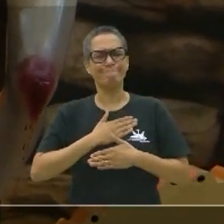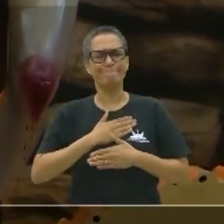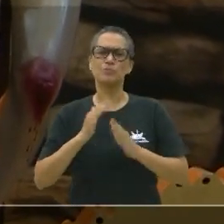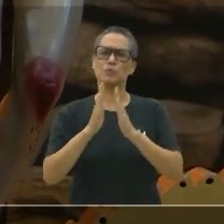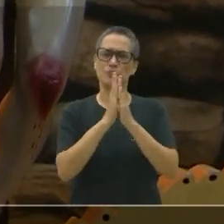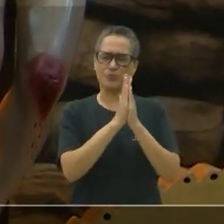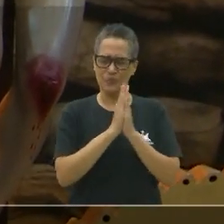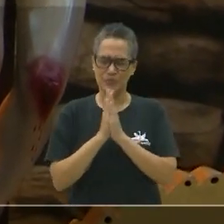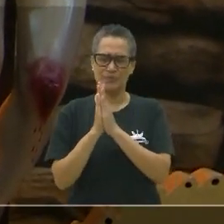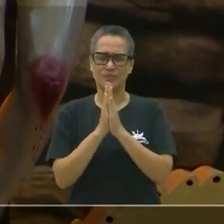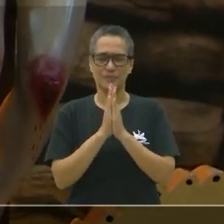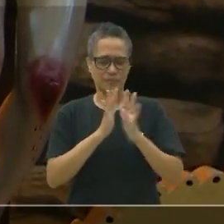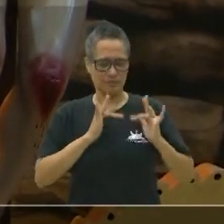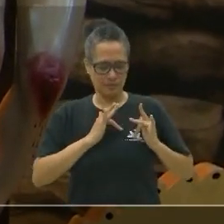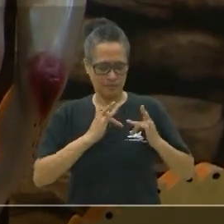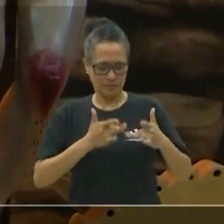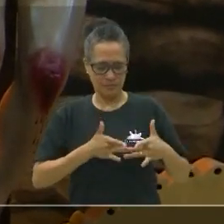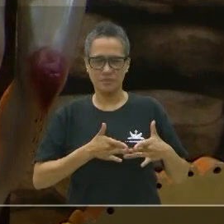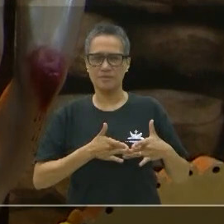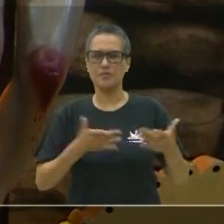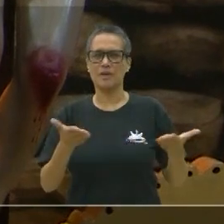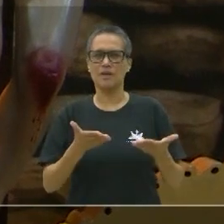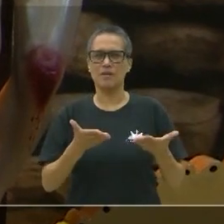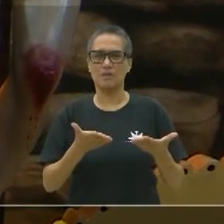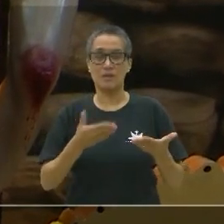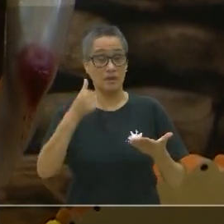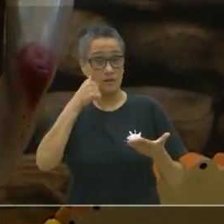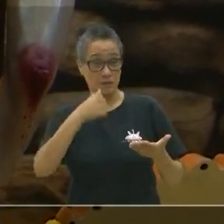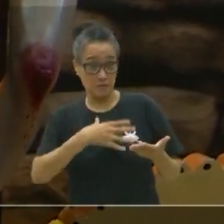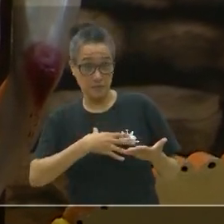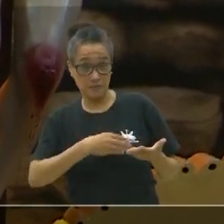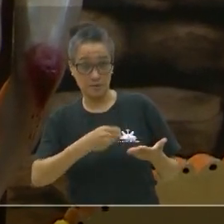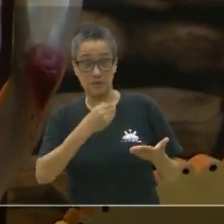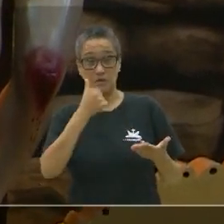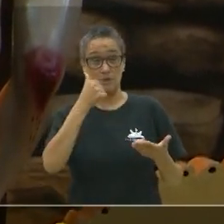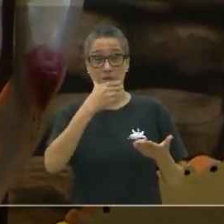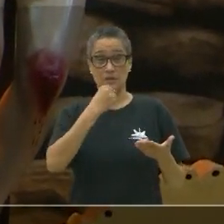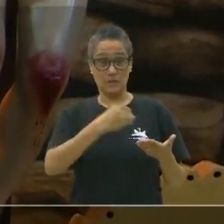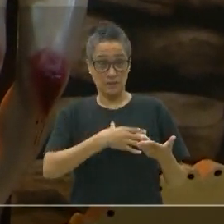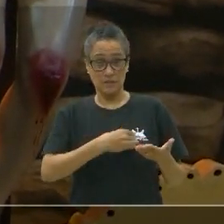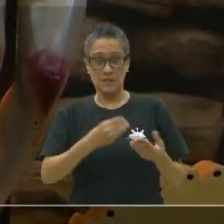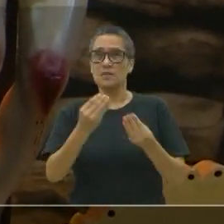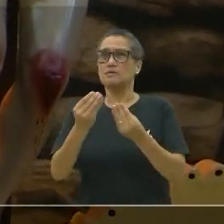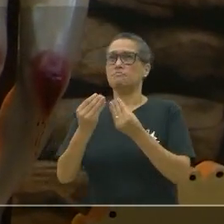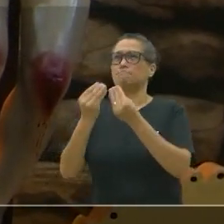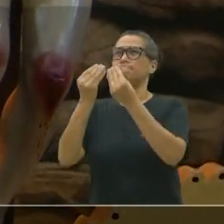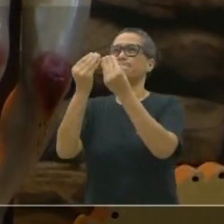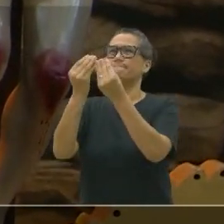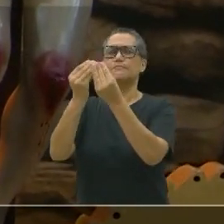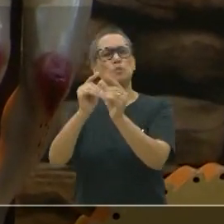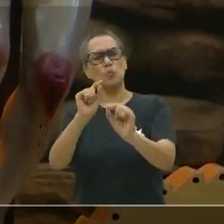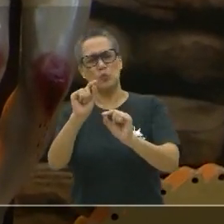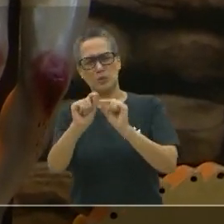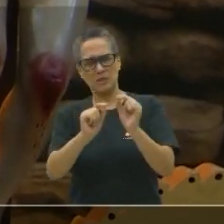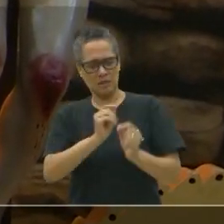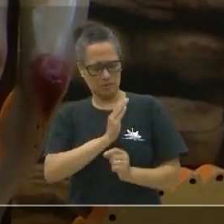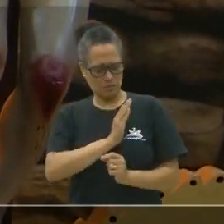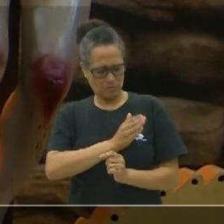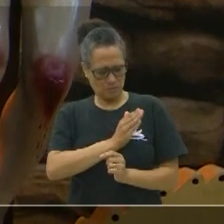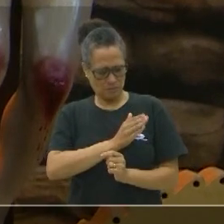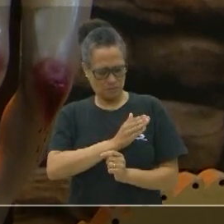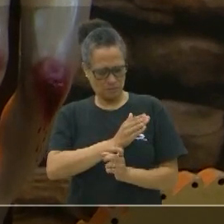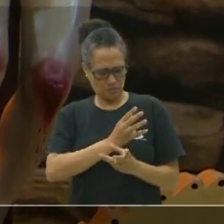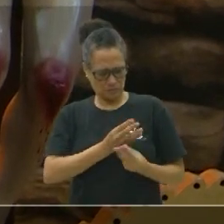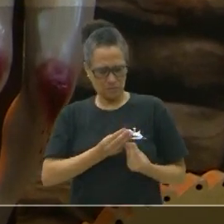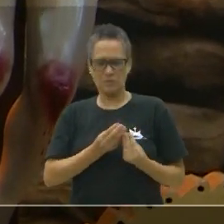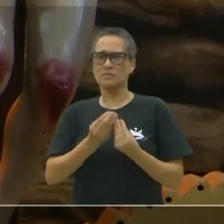Por isso, minha filha, meu filho, entregue agora. Quem é que você traz no seu coração? O